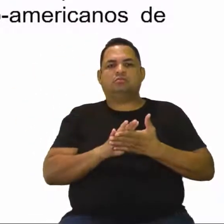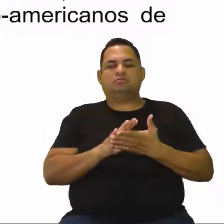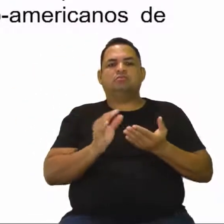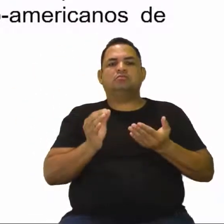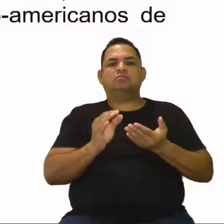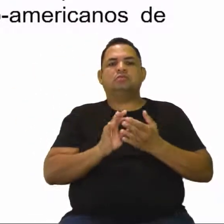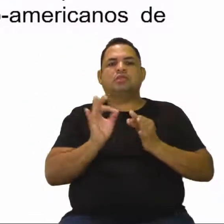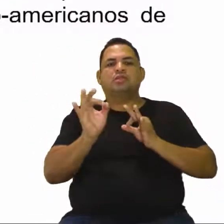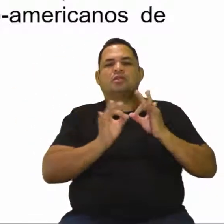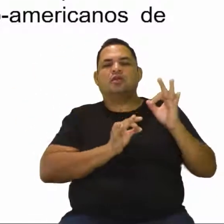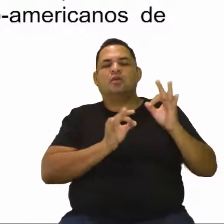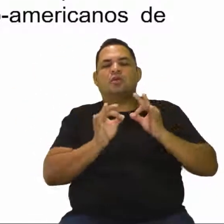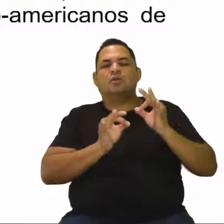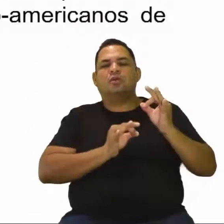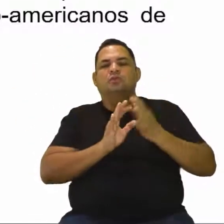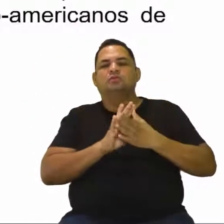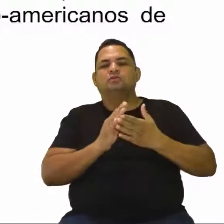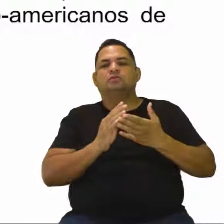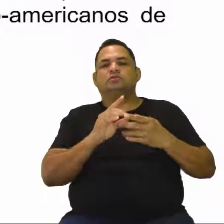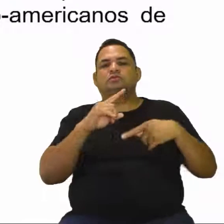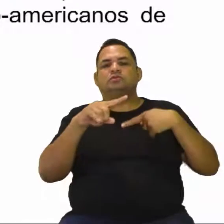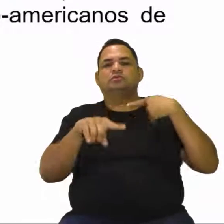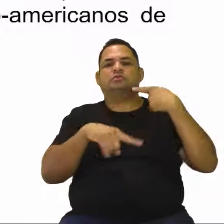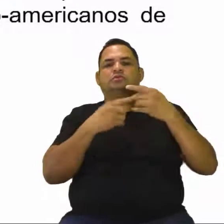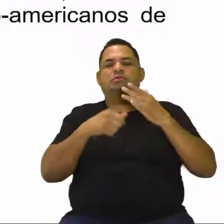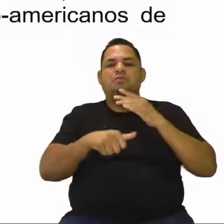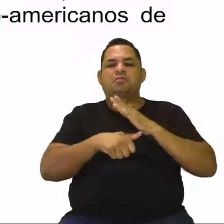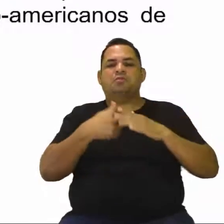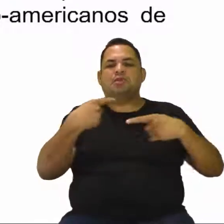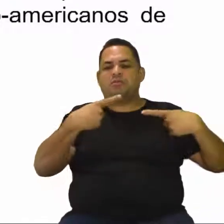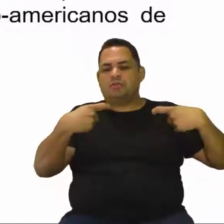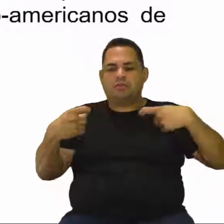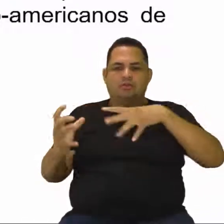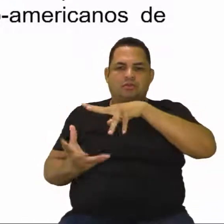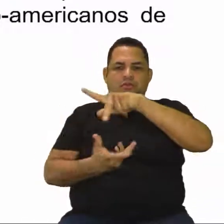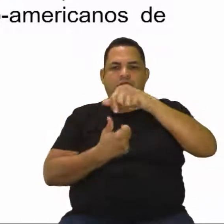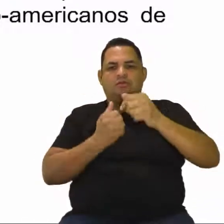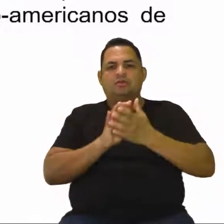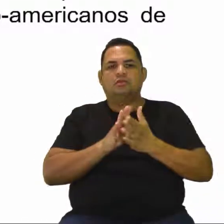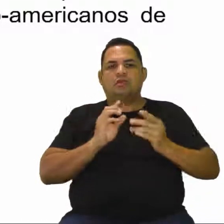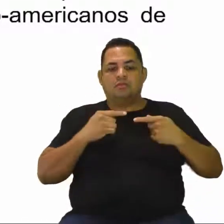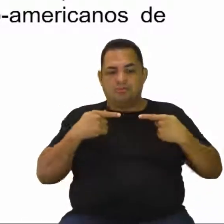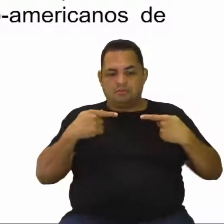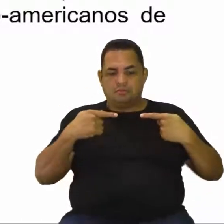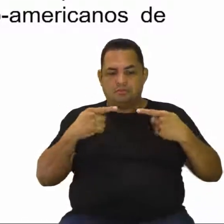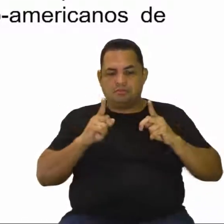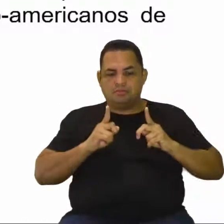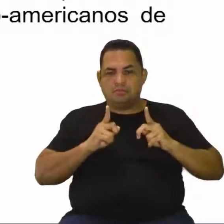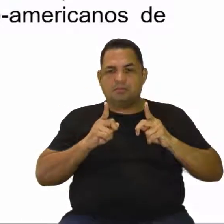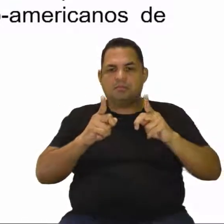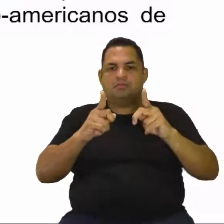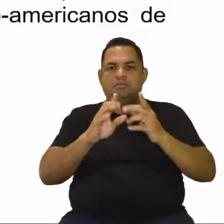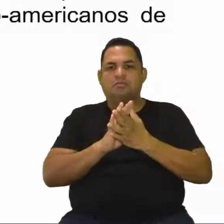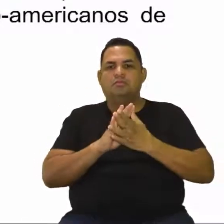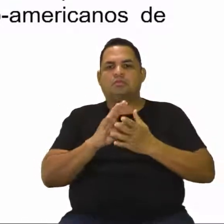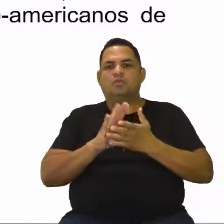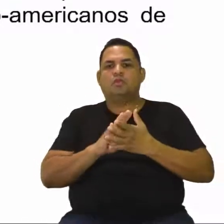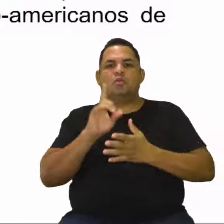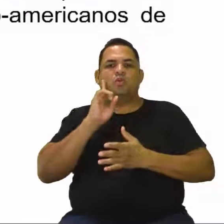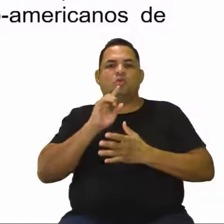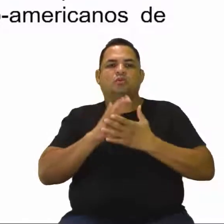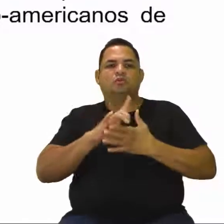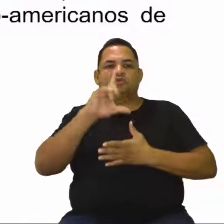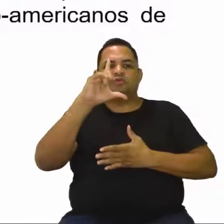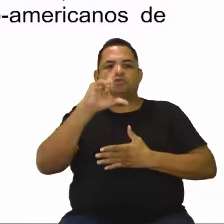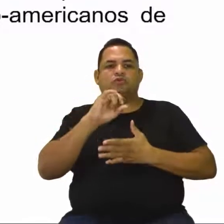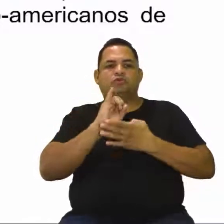se reerguendo após a Primeira Guerra Mundial. Paralelamente, os americanos reduziram